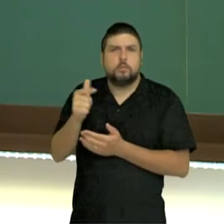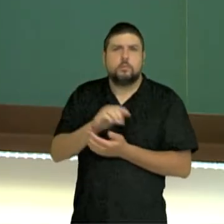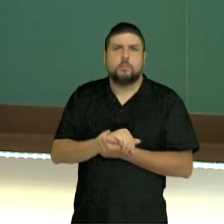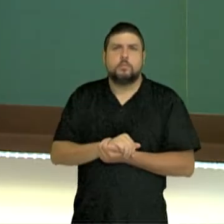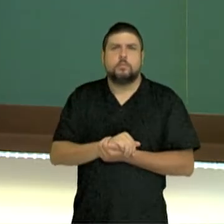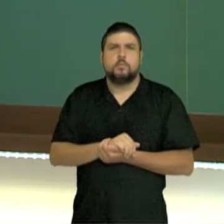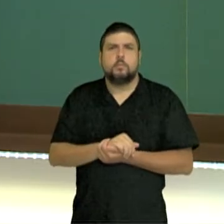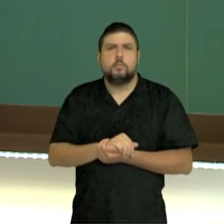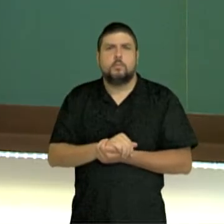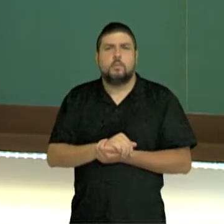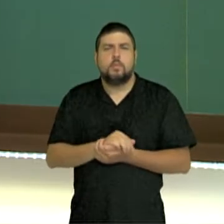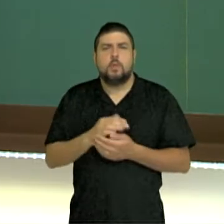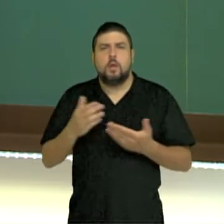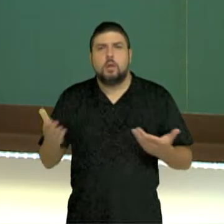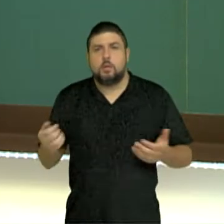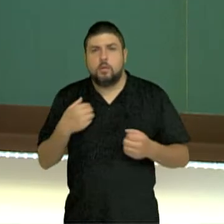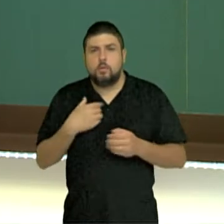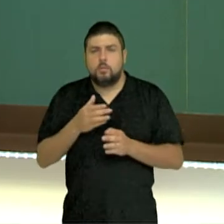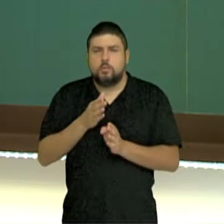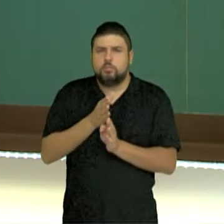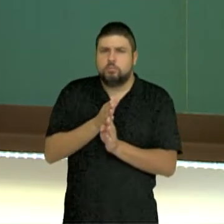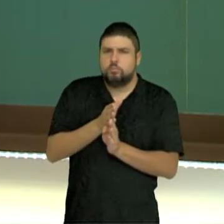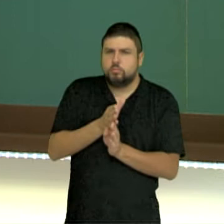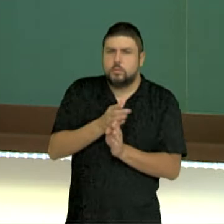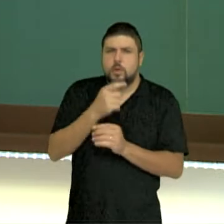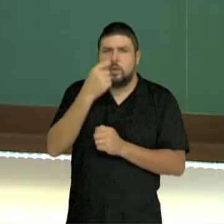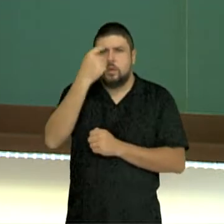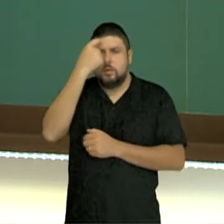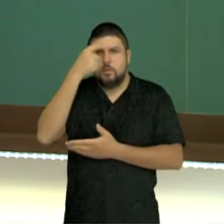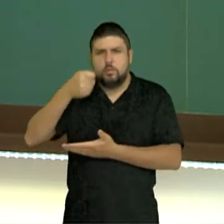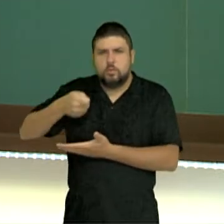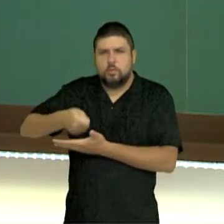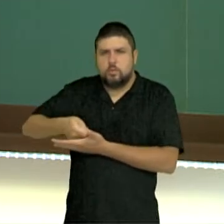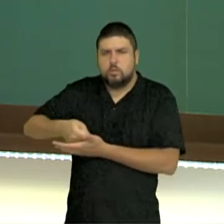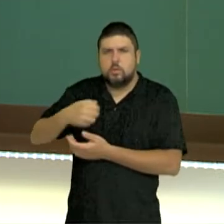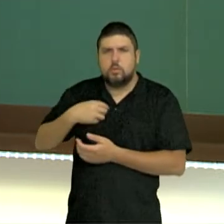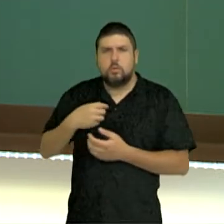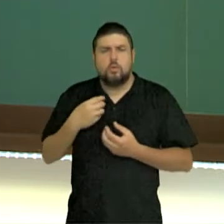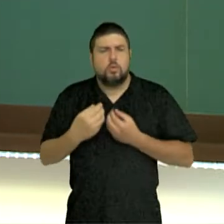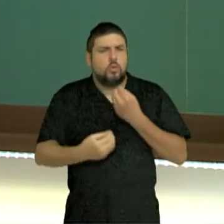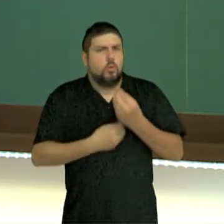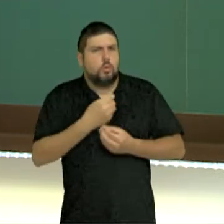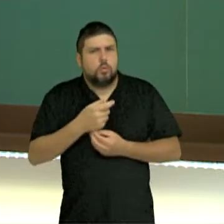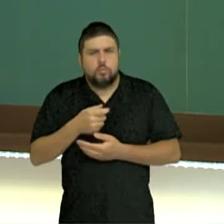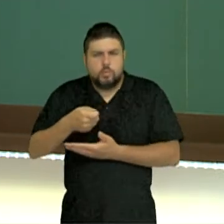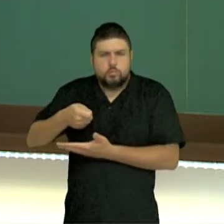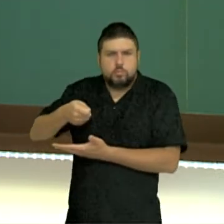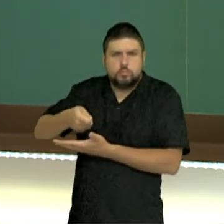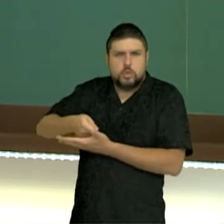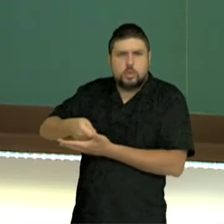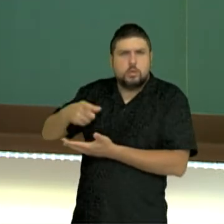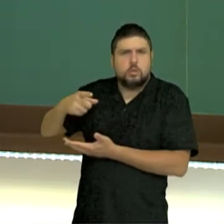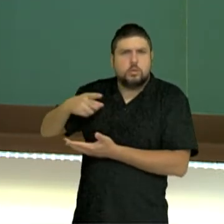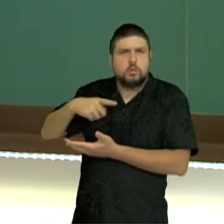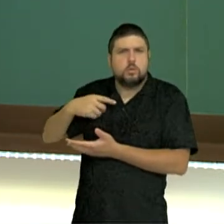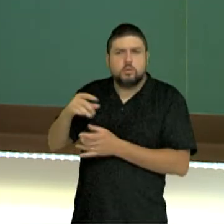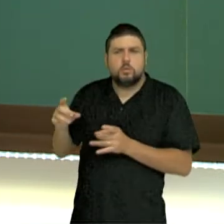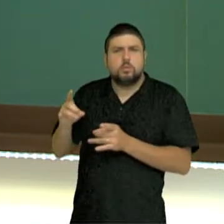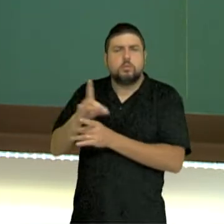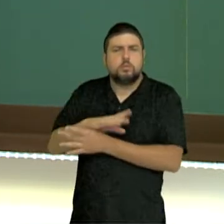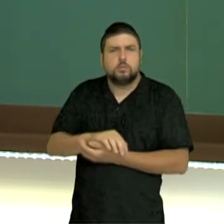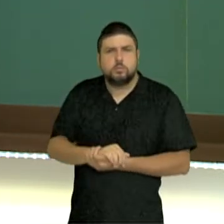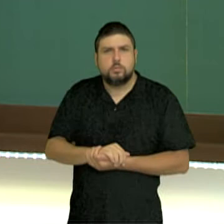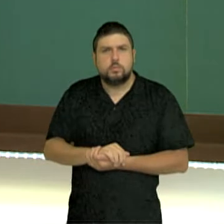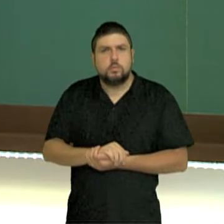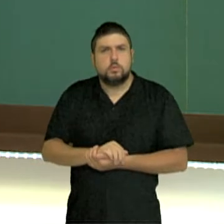a determinação, nós precisamos pensar, então, assim, que tipo de determinação existe, né? E se nós olharmos até